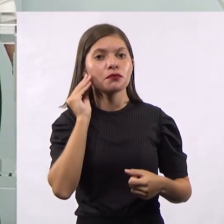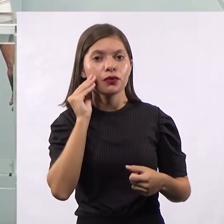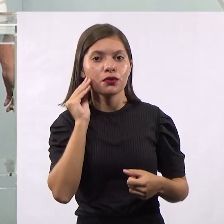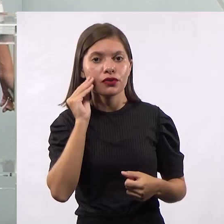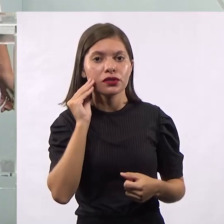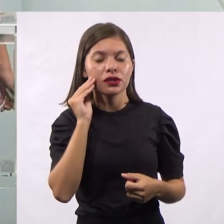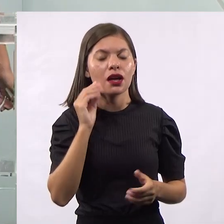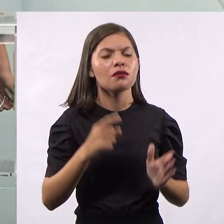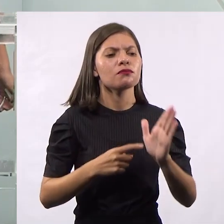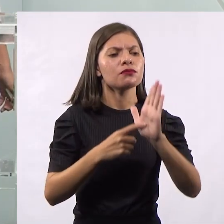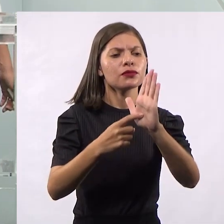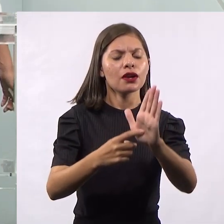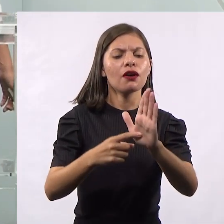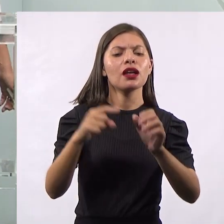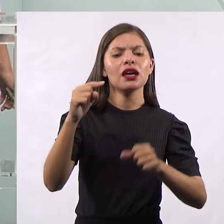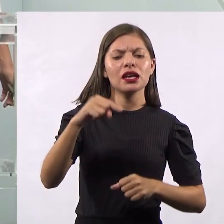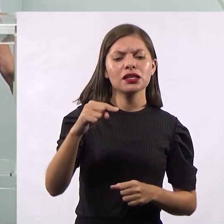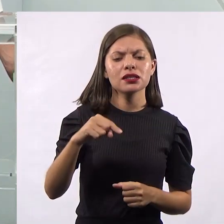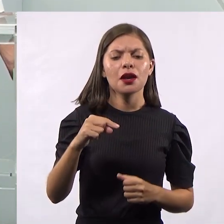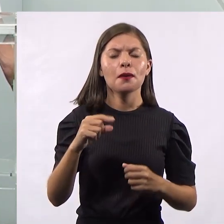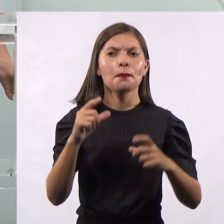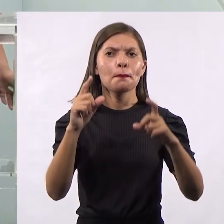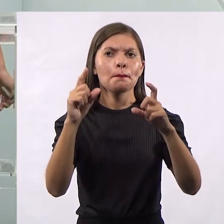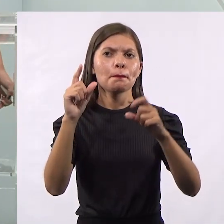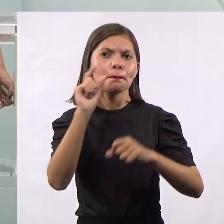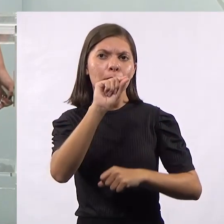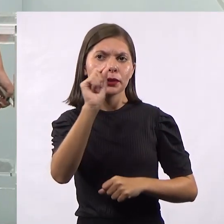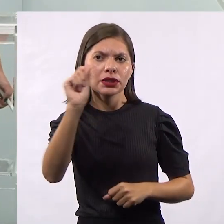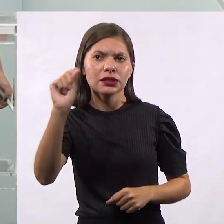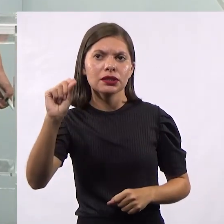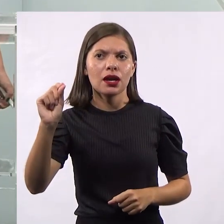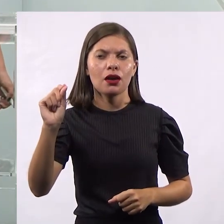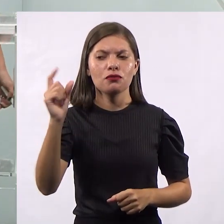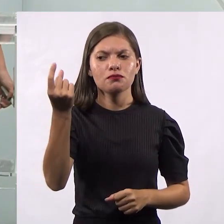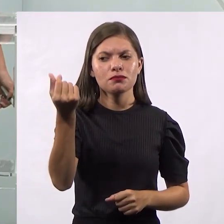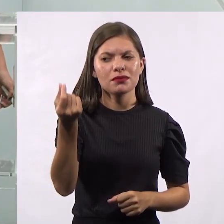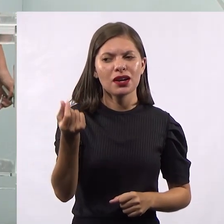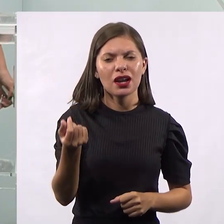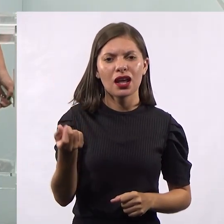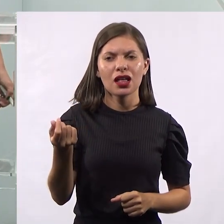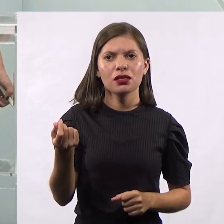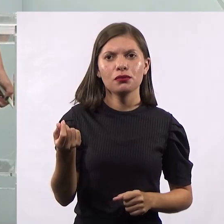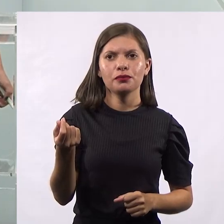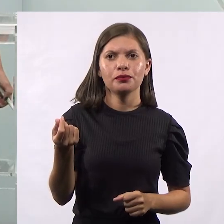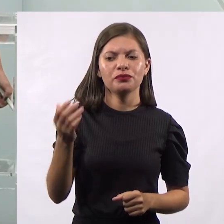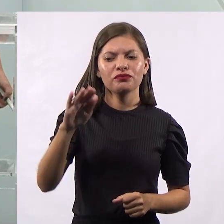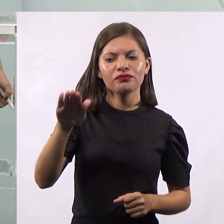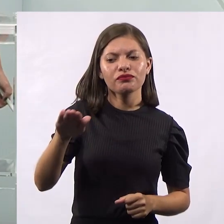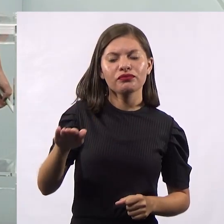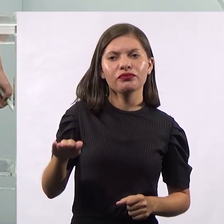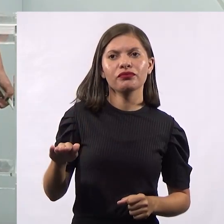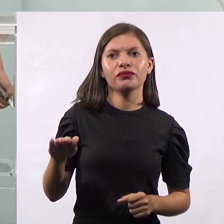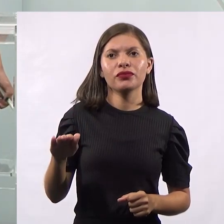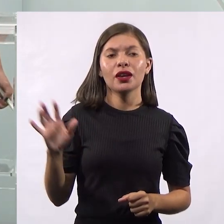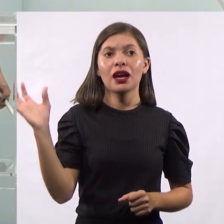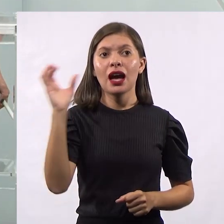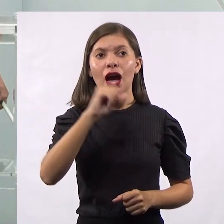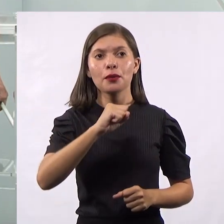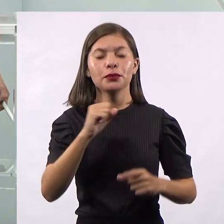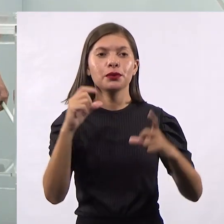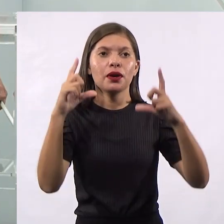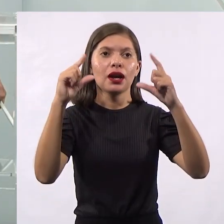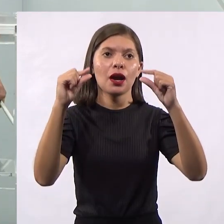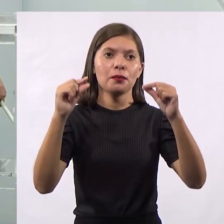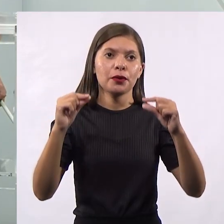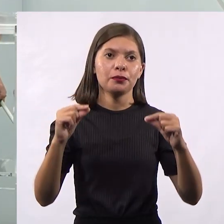amostra poderia demonstrar, olha, esse pincel, não sei, é o mais barato, mas ele não dura muito. Então, no custo-benefício, sai até